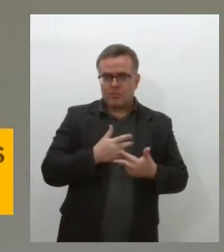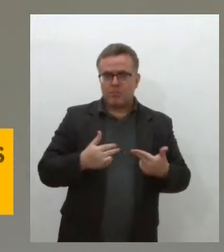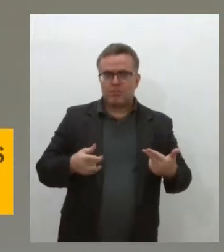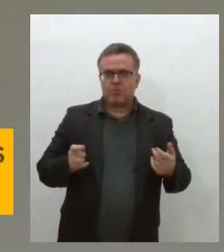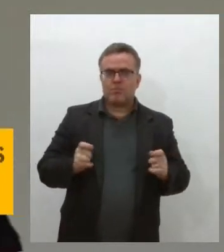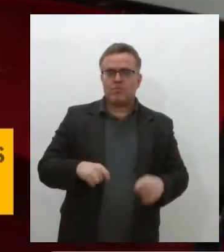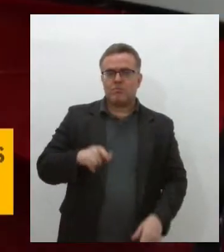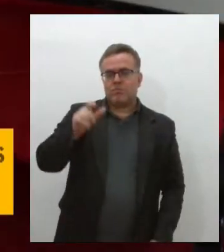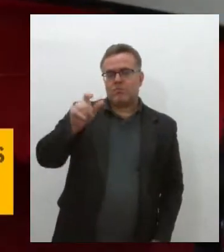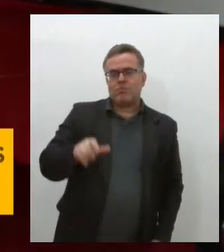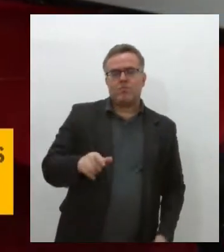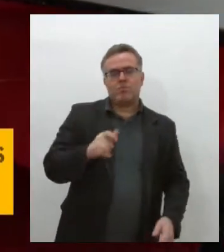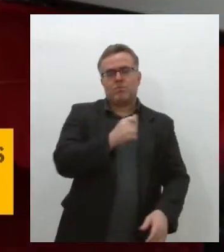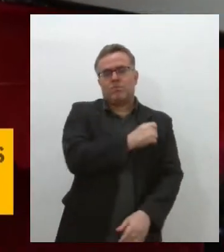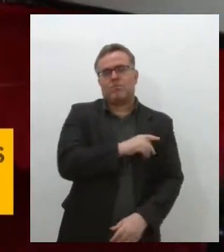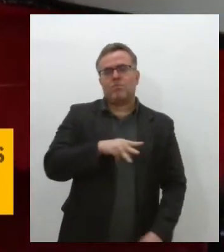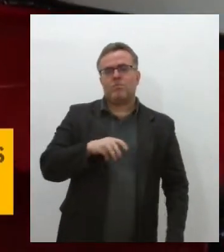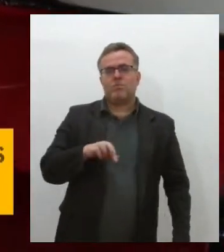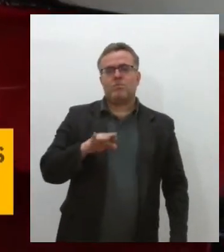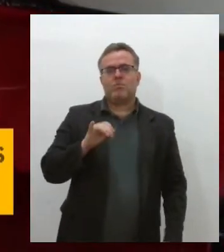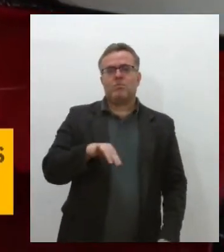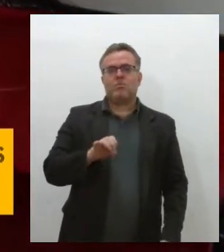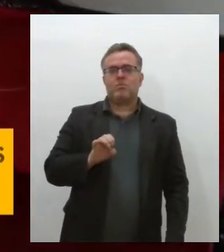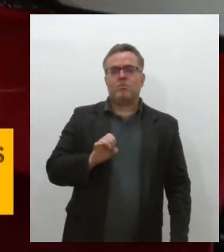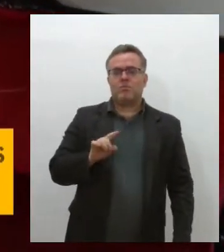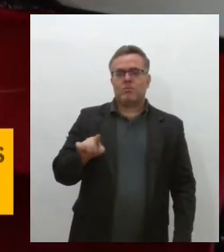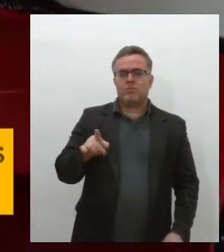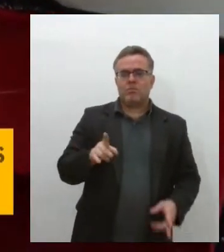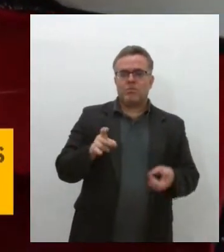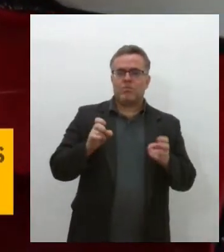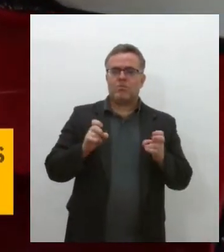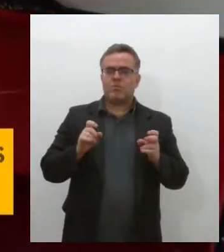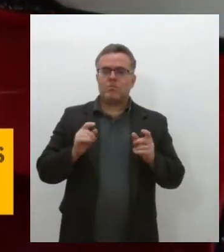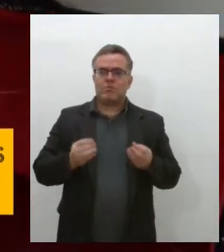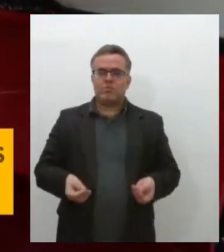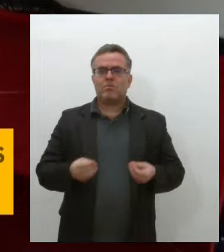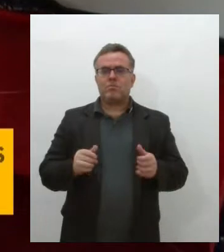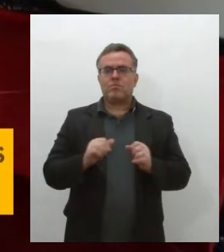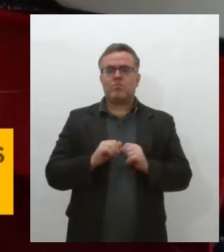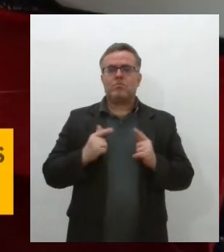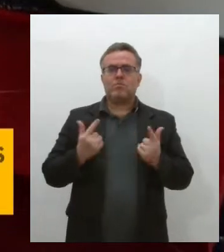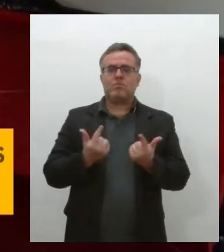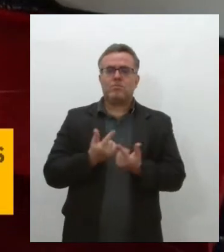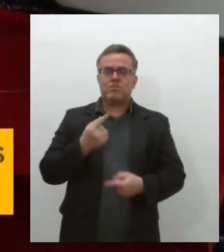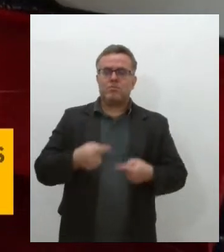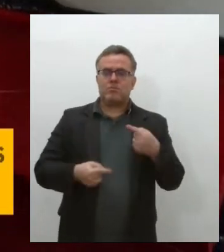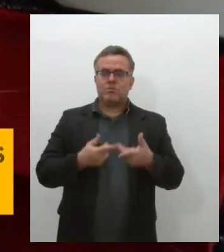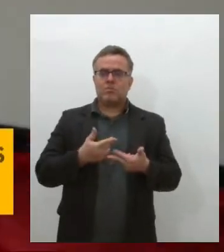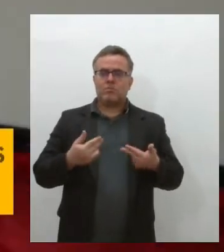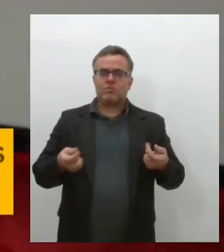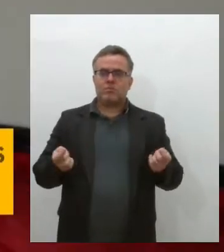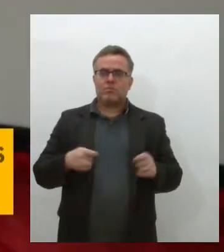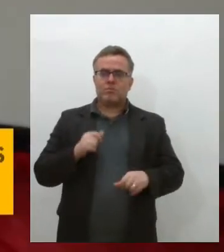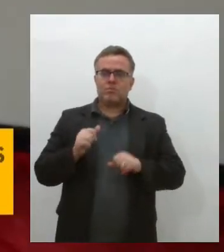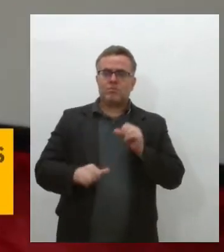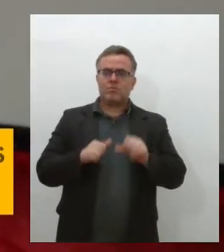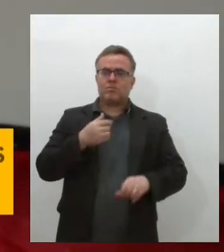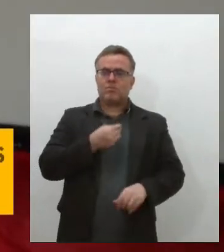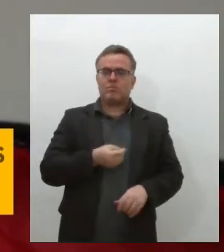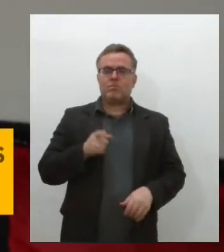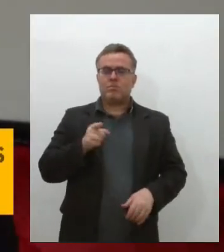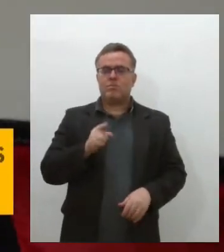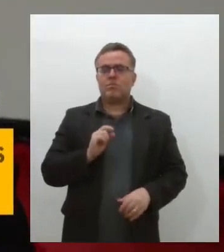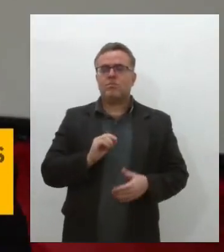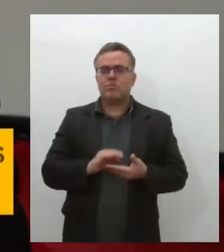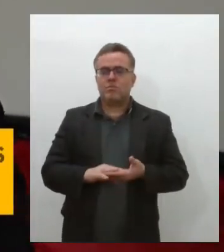Mariana Villanova disse que suas percepções sobre o legislativo e a política em si mudaram totalmente. Eu tinha em